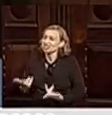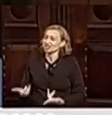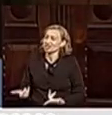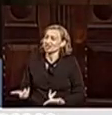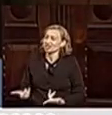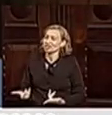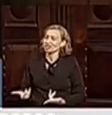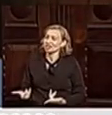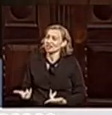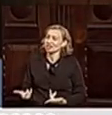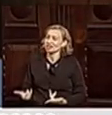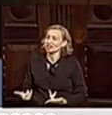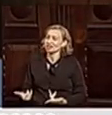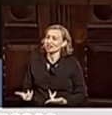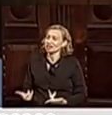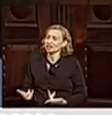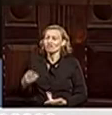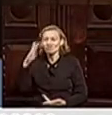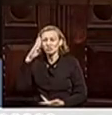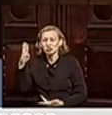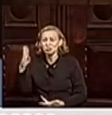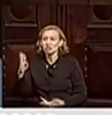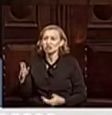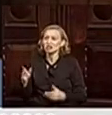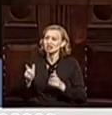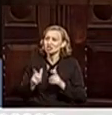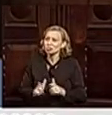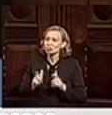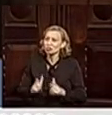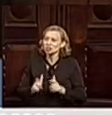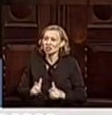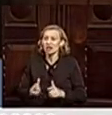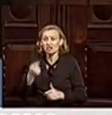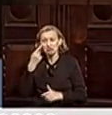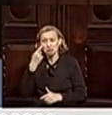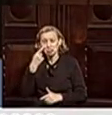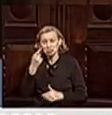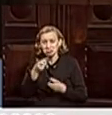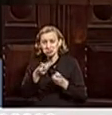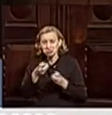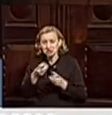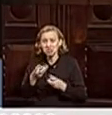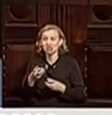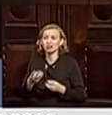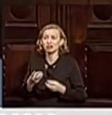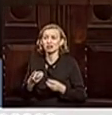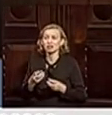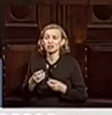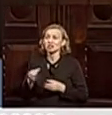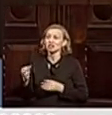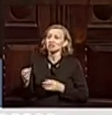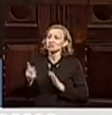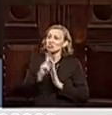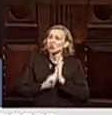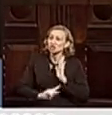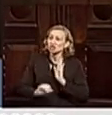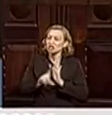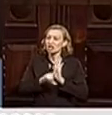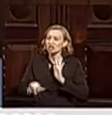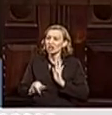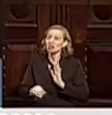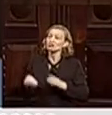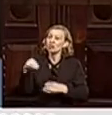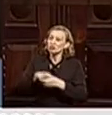É fundamental que essa Casa Legislativa se debruce sobre diferentes projetos de lei. A gente quer votar aqui a